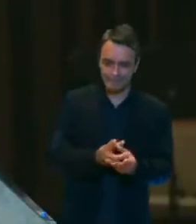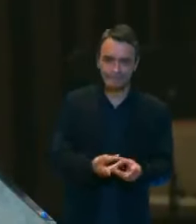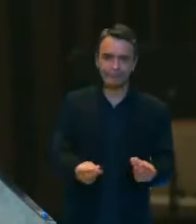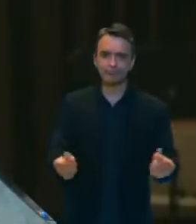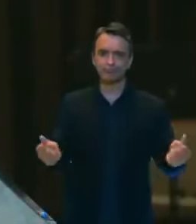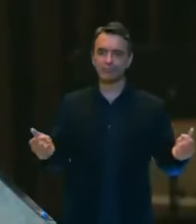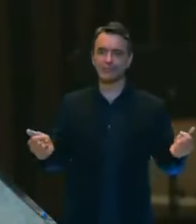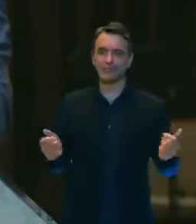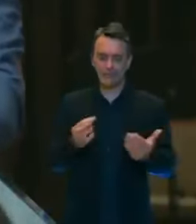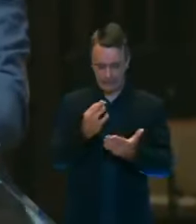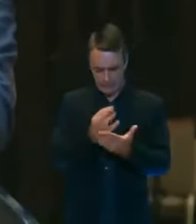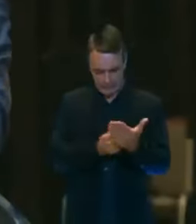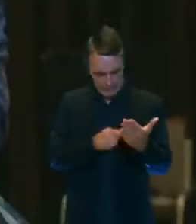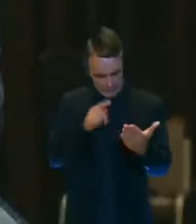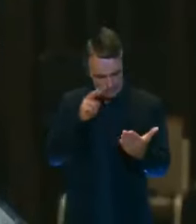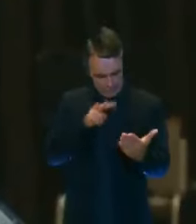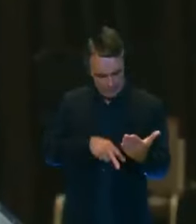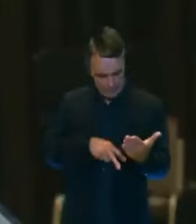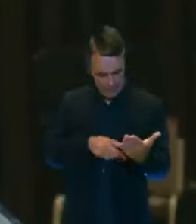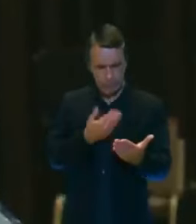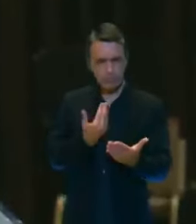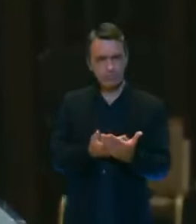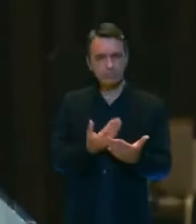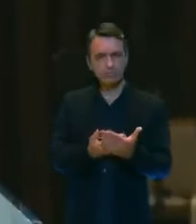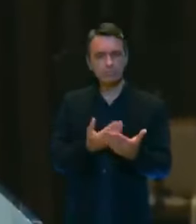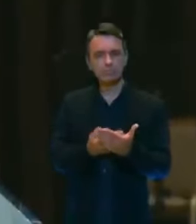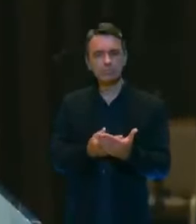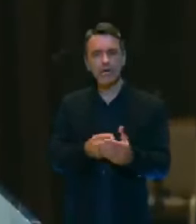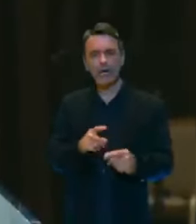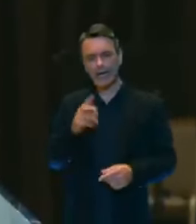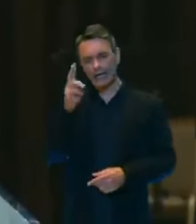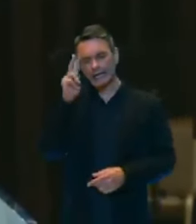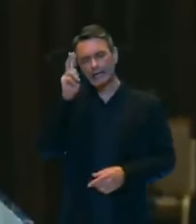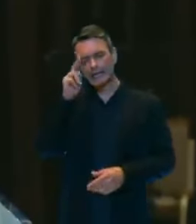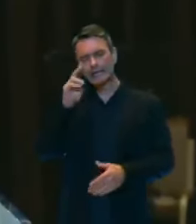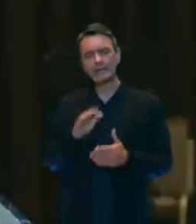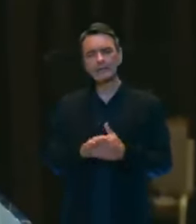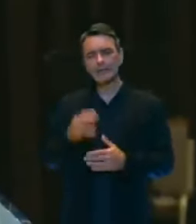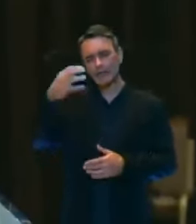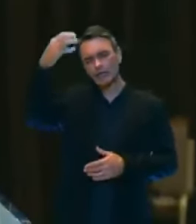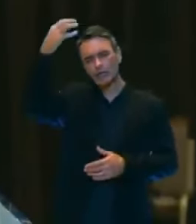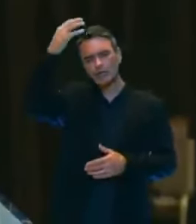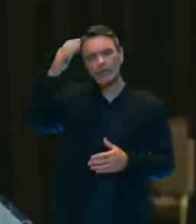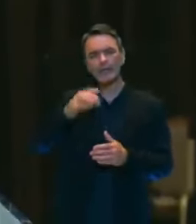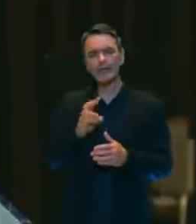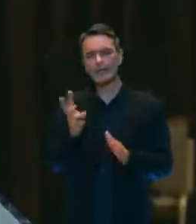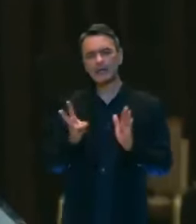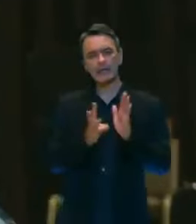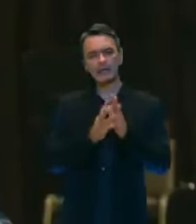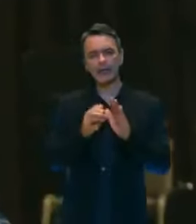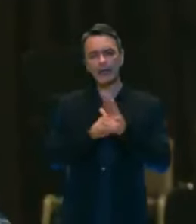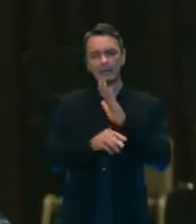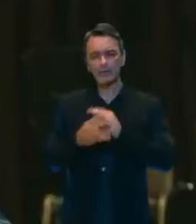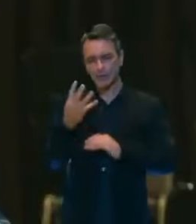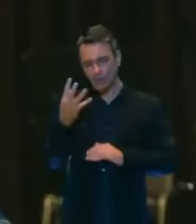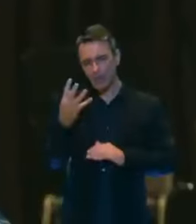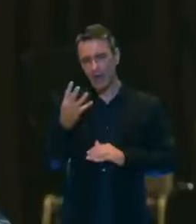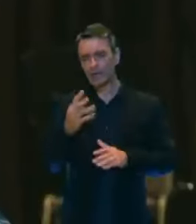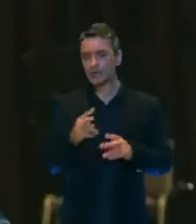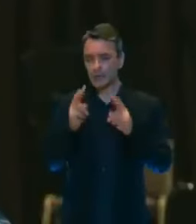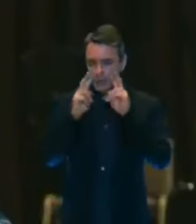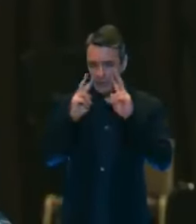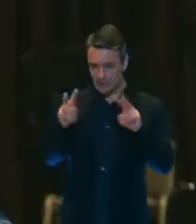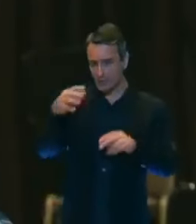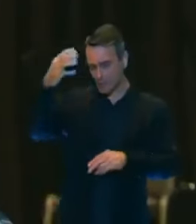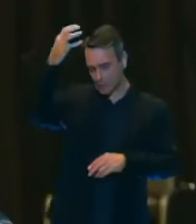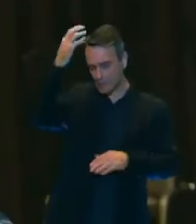Quando eu estava lendo esse texto, eu lembrei de Nabucodonosor. Se você ler Daniel capítulo 4, você vai ver o testemunho desse